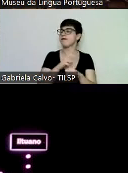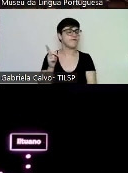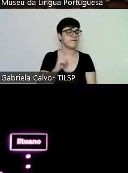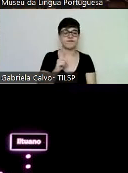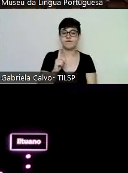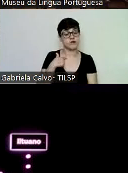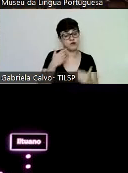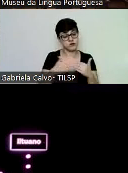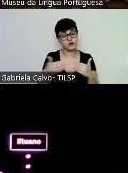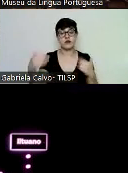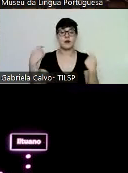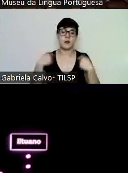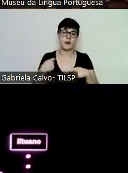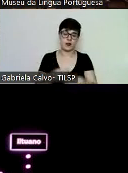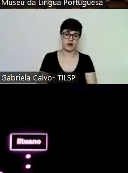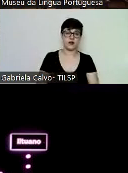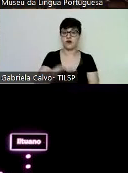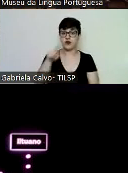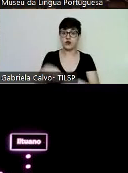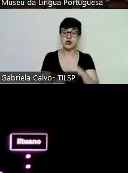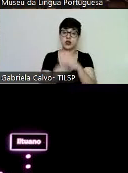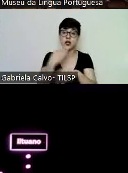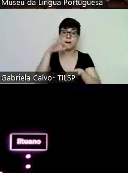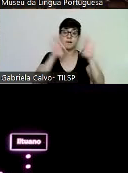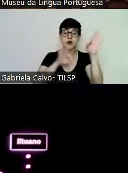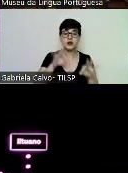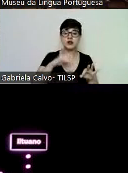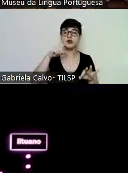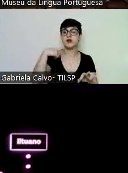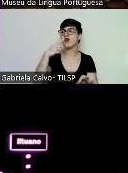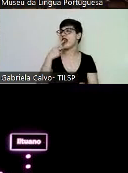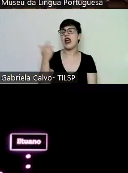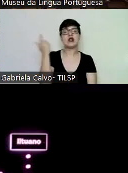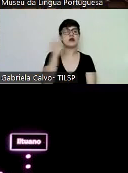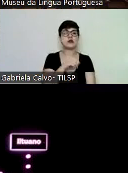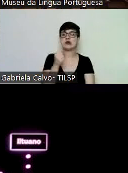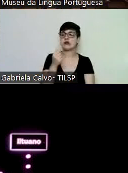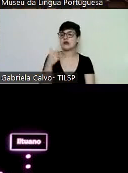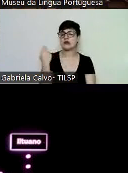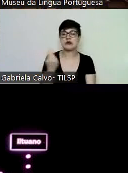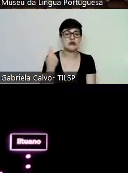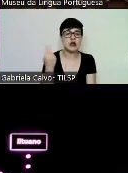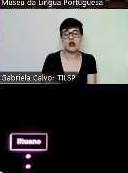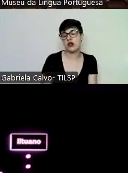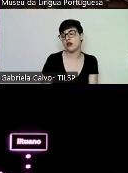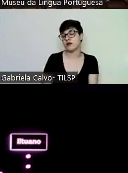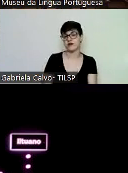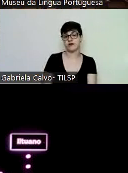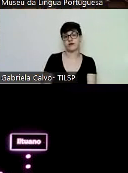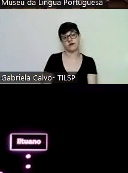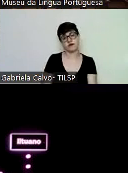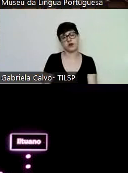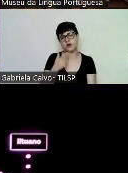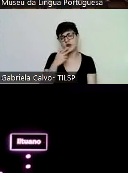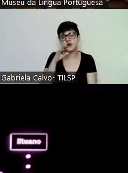você não cria projetos que depois você não consegue manter financiamento você né E aí falando disponível muito